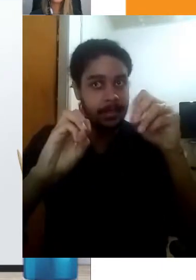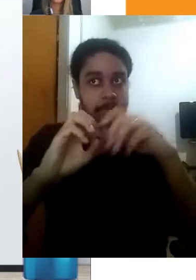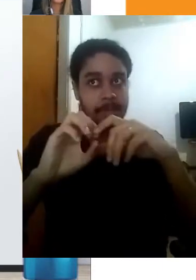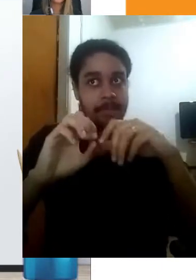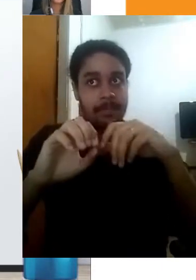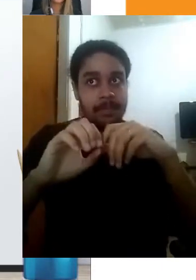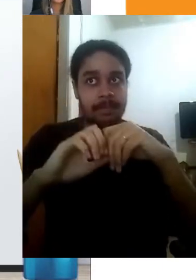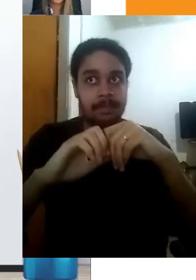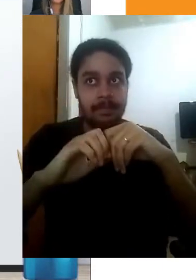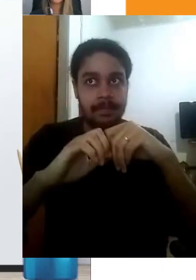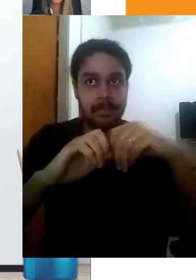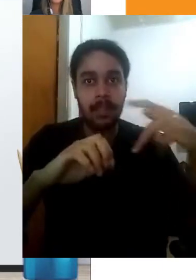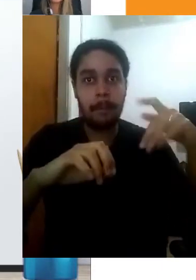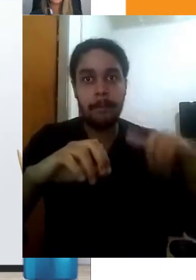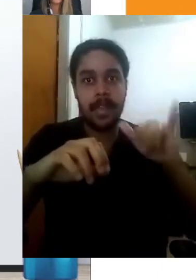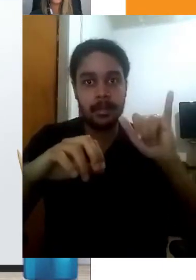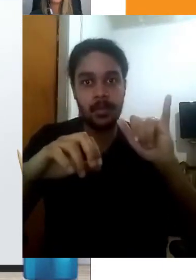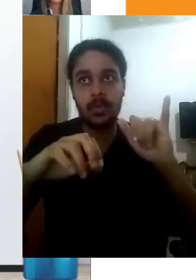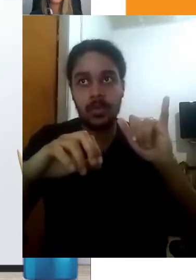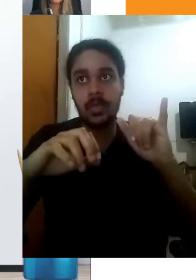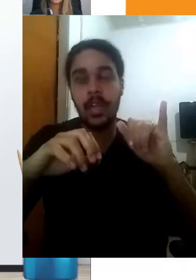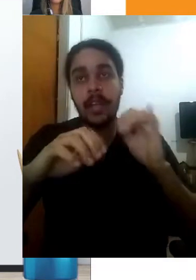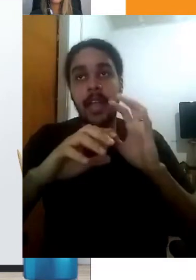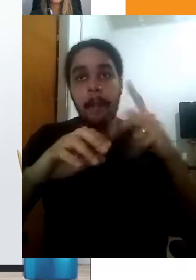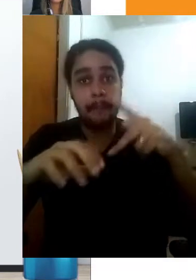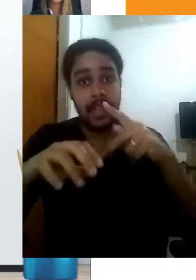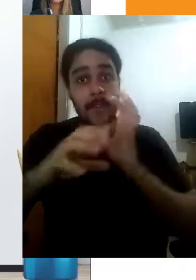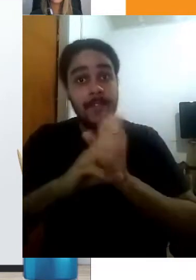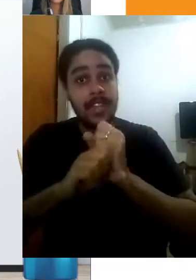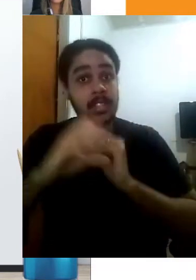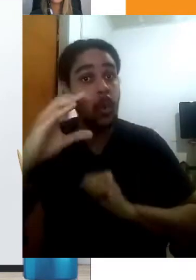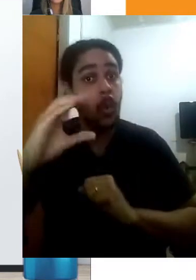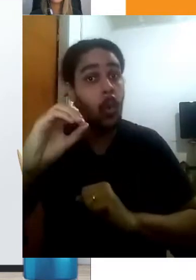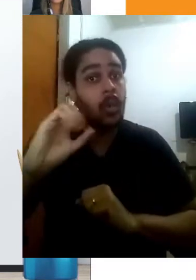e a componente y, Py, será o módulo da força-peso vezes o